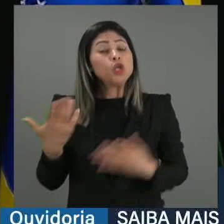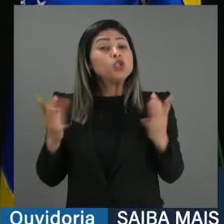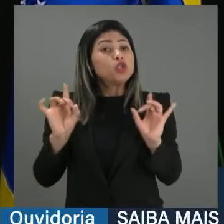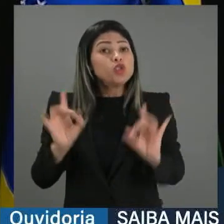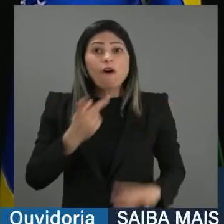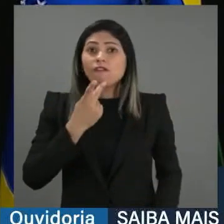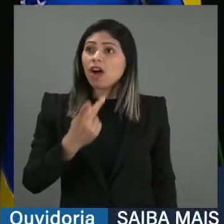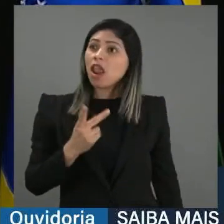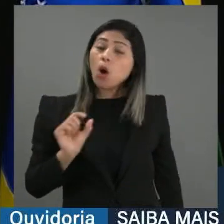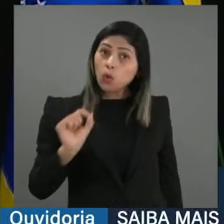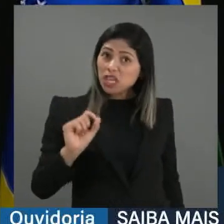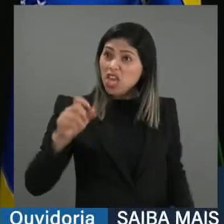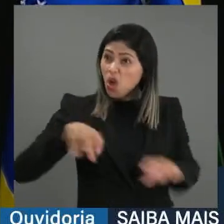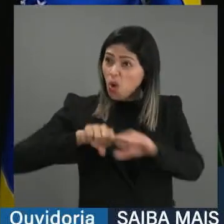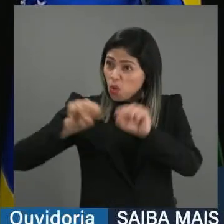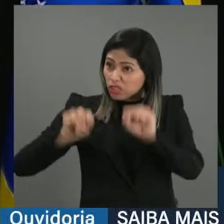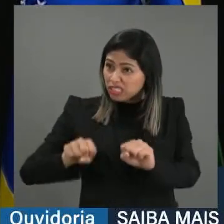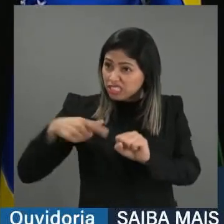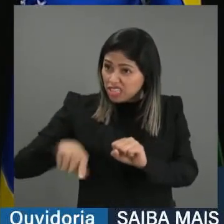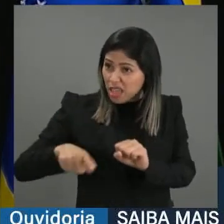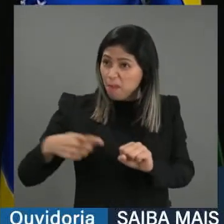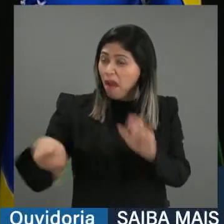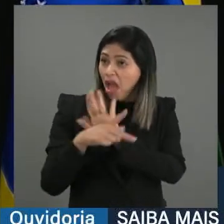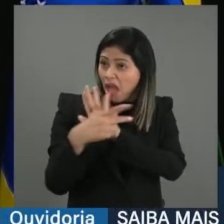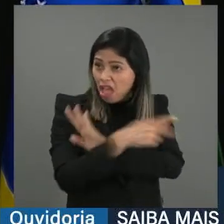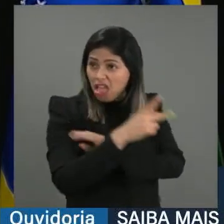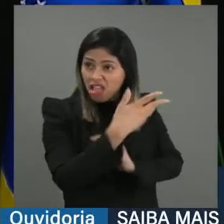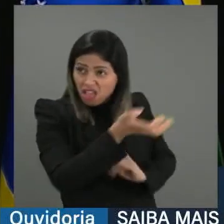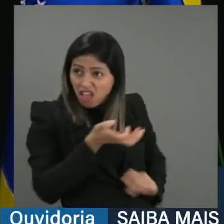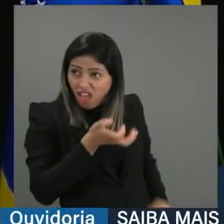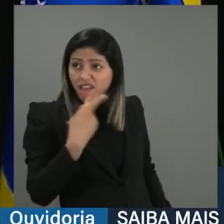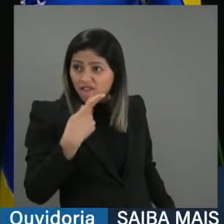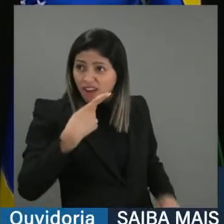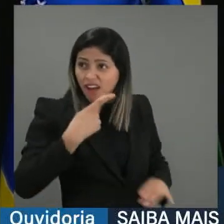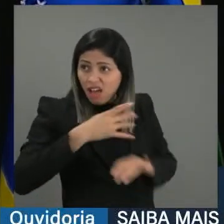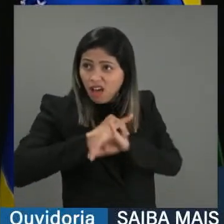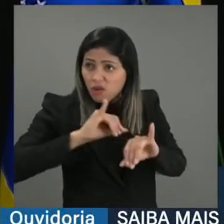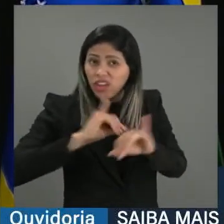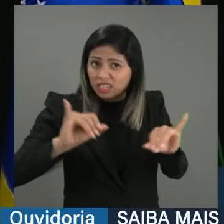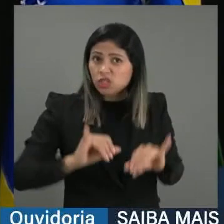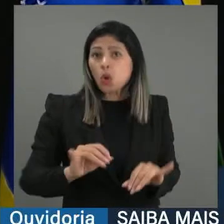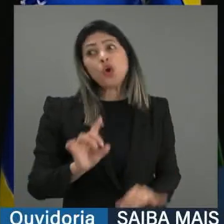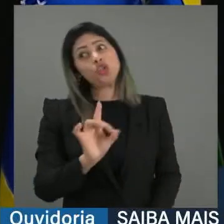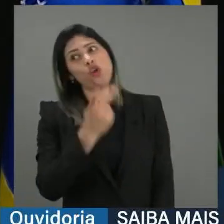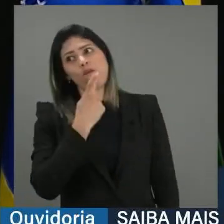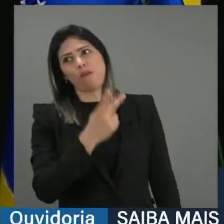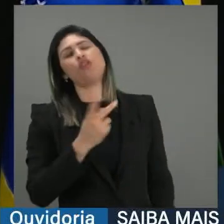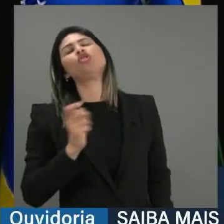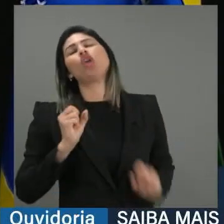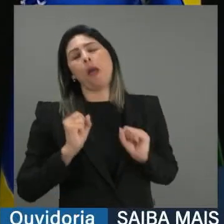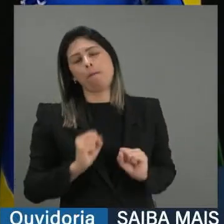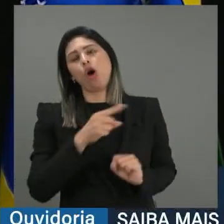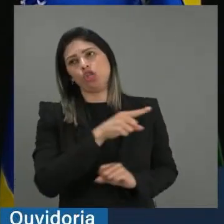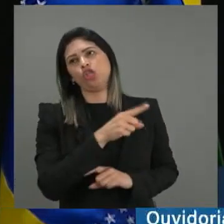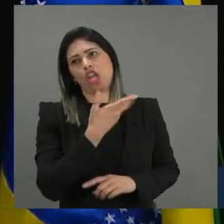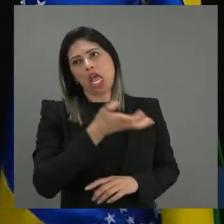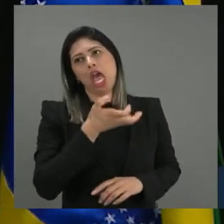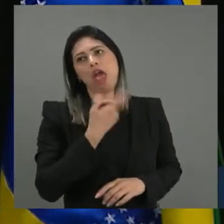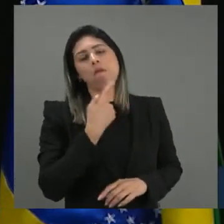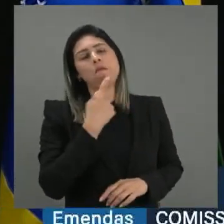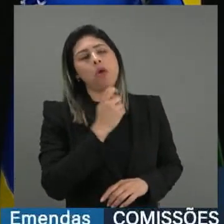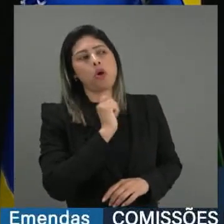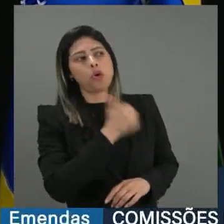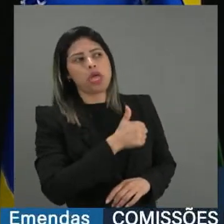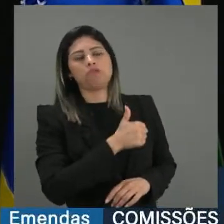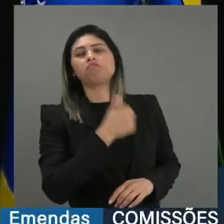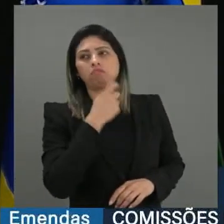falar o que o sistema quer. Só quem fala o que o sistema quer que vai ser entrevistado. Eles não vão